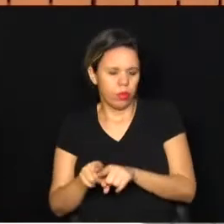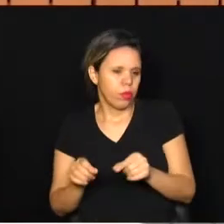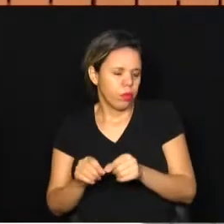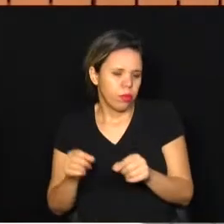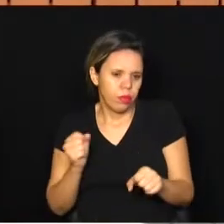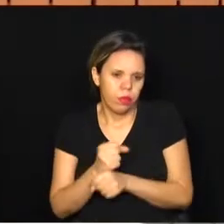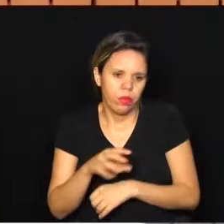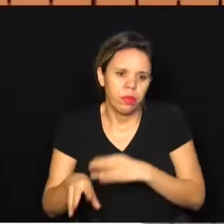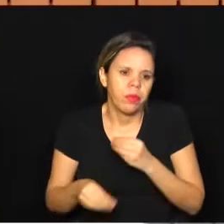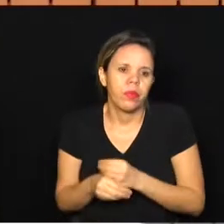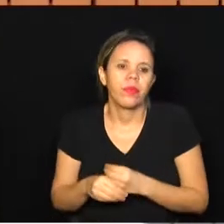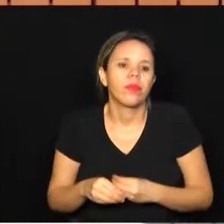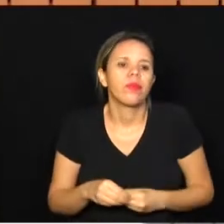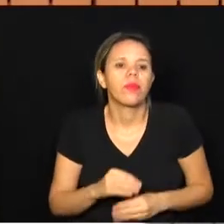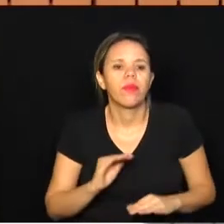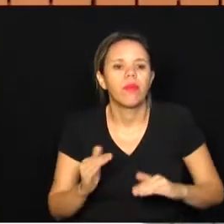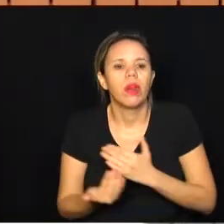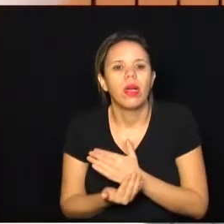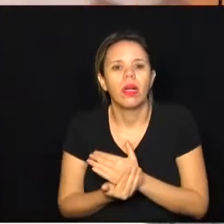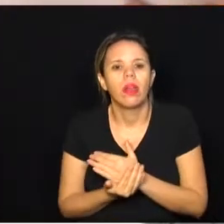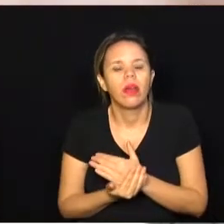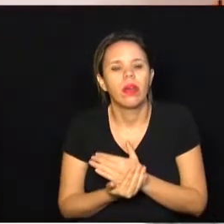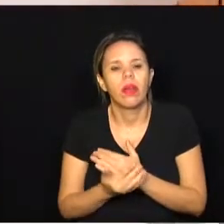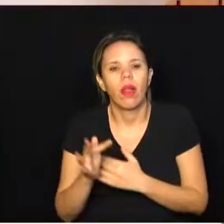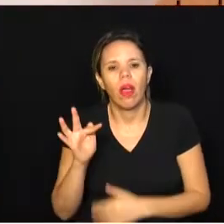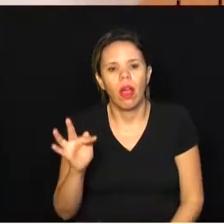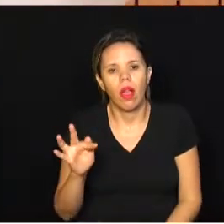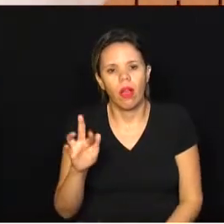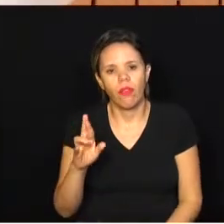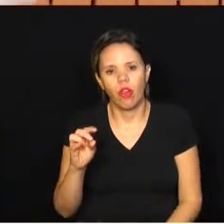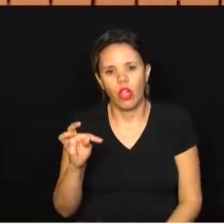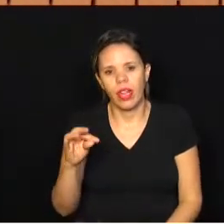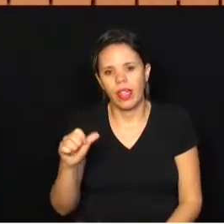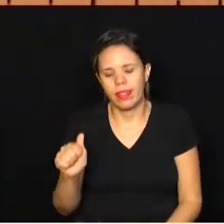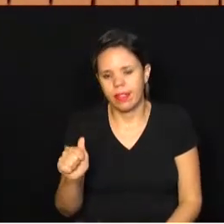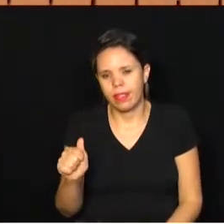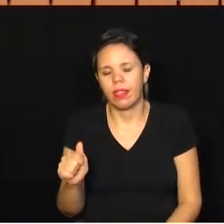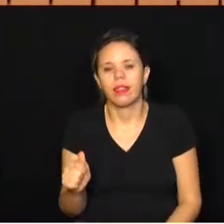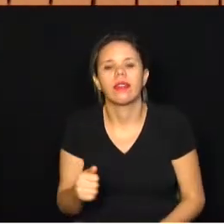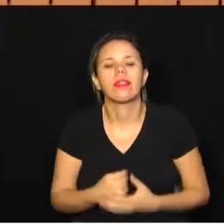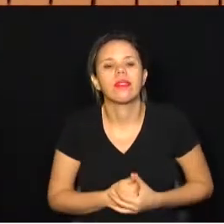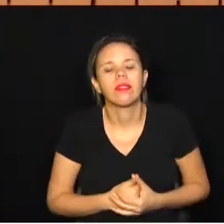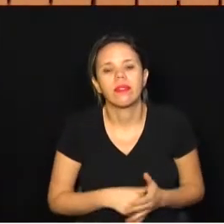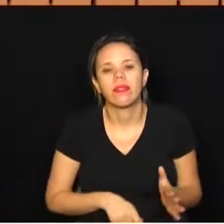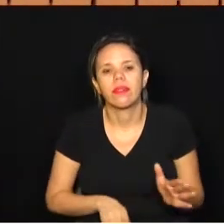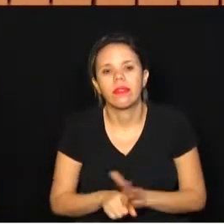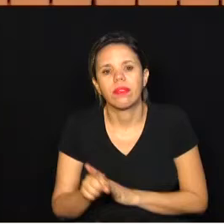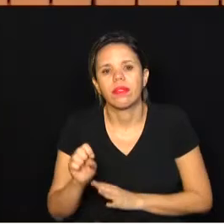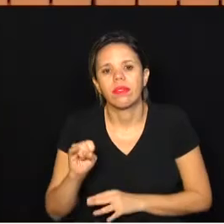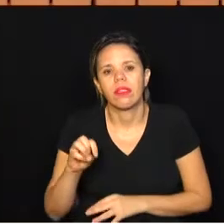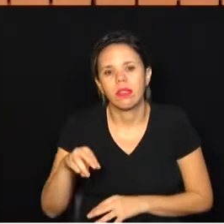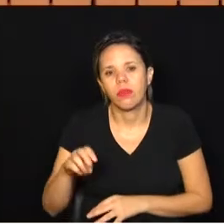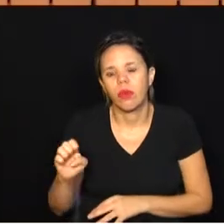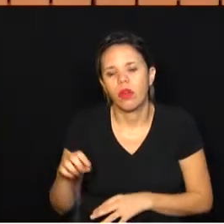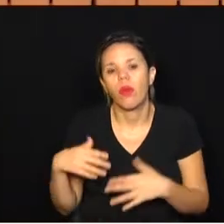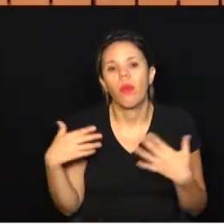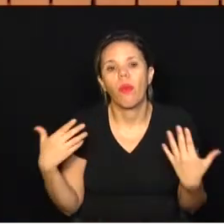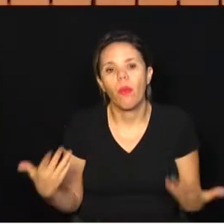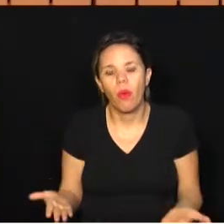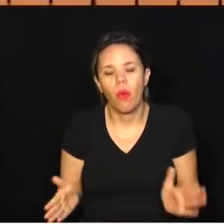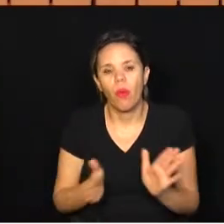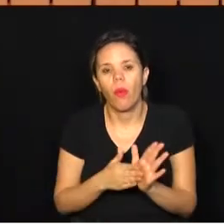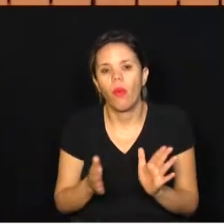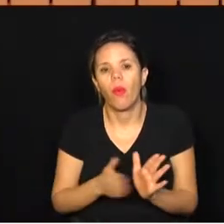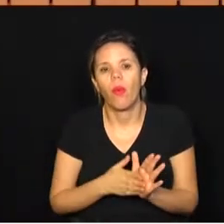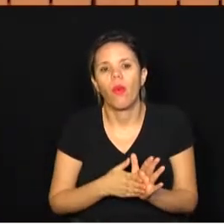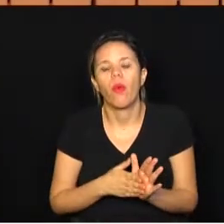sendo implantado na região do bairro Parque Floresta. Ainda tem mais uma daqui, Simone. Quais as